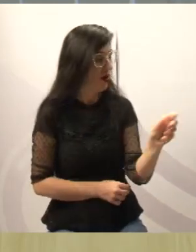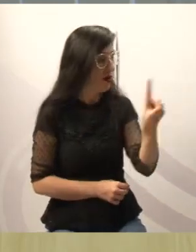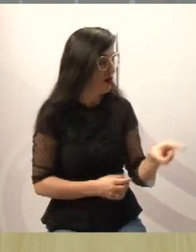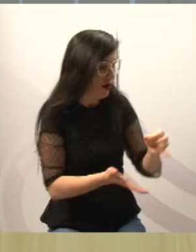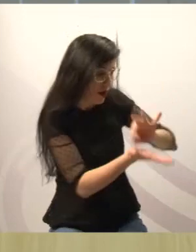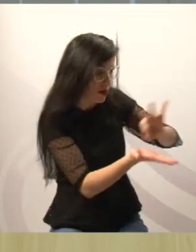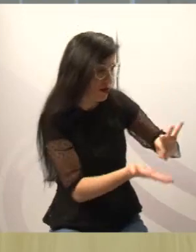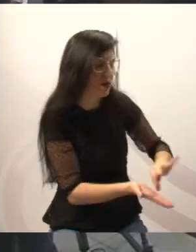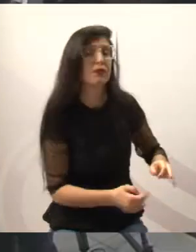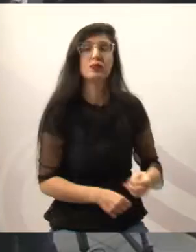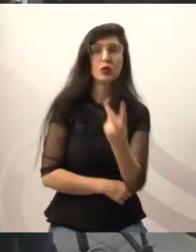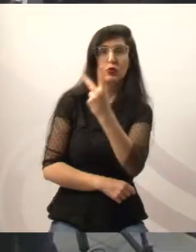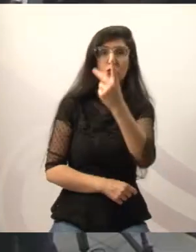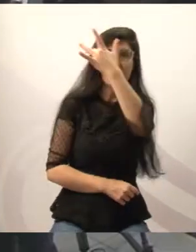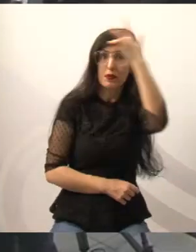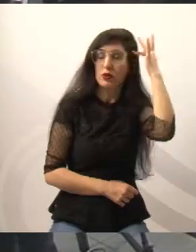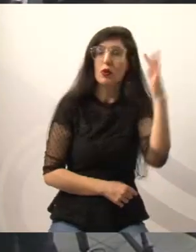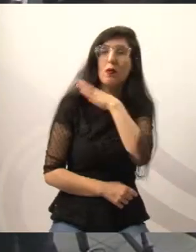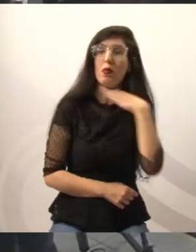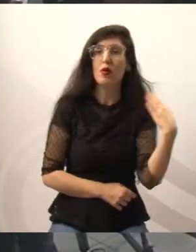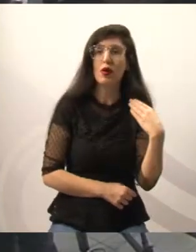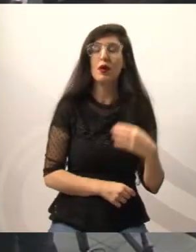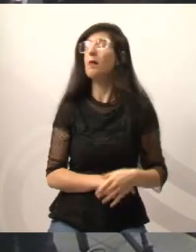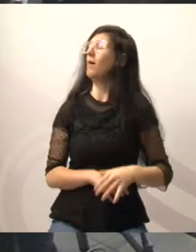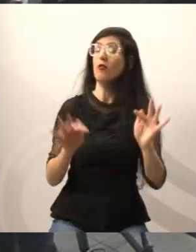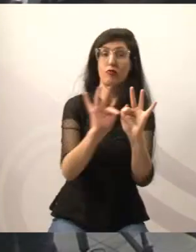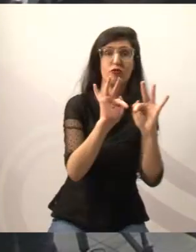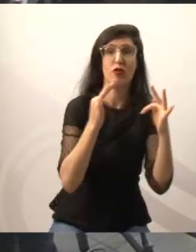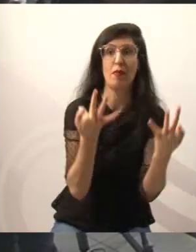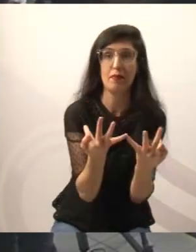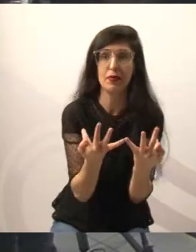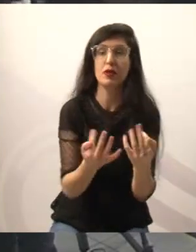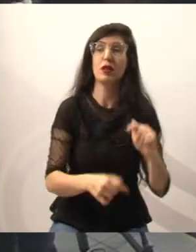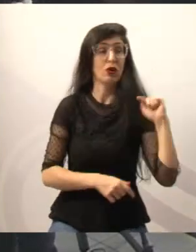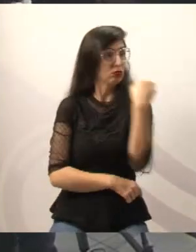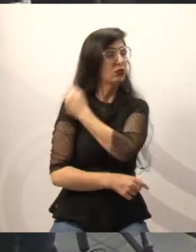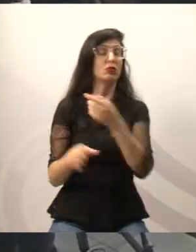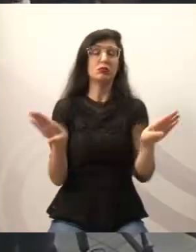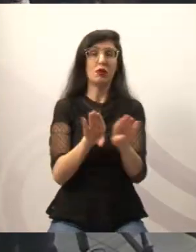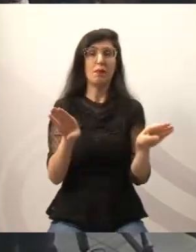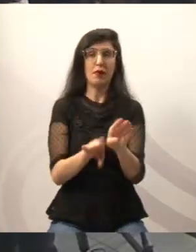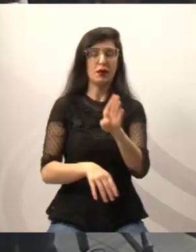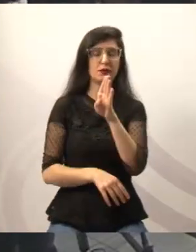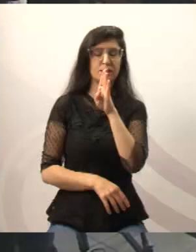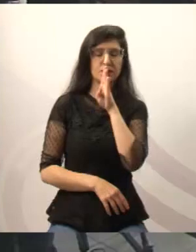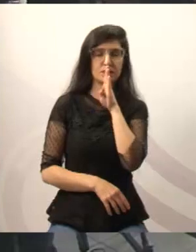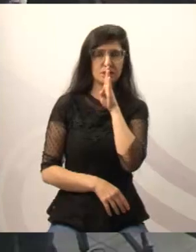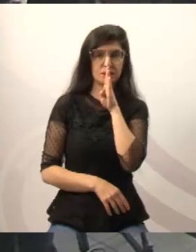Em memória dos entes queridos, convido a todos para que façamos alguns instantes de silêncio.